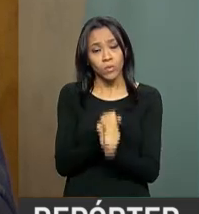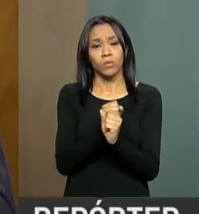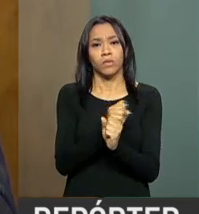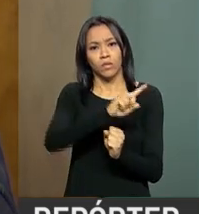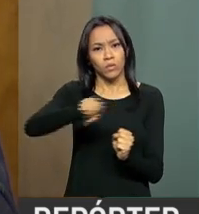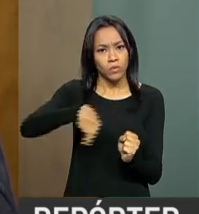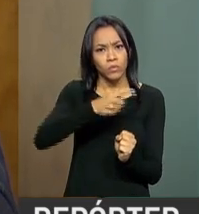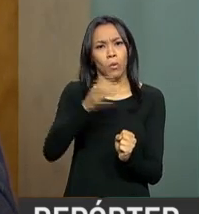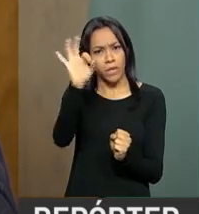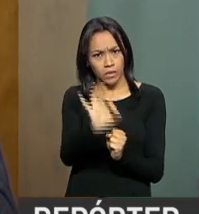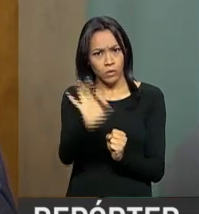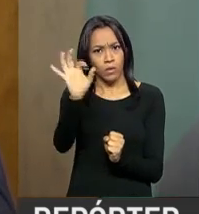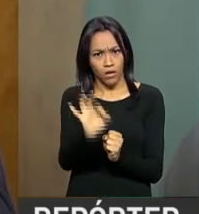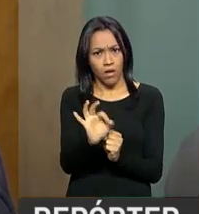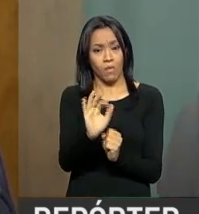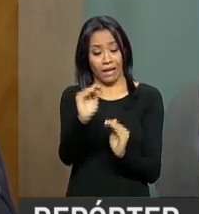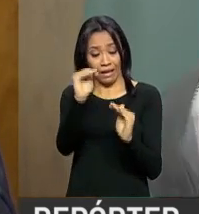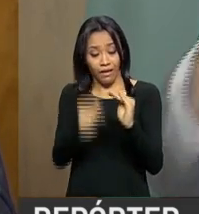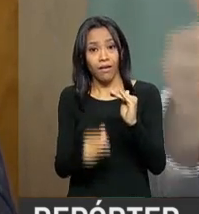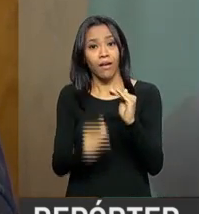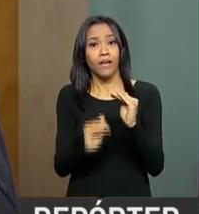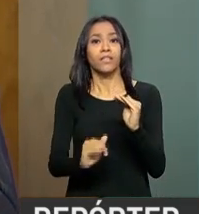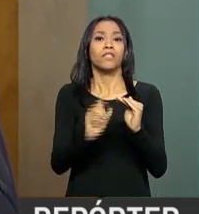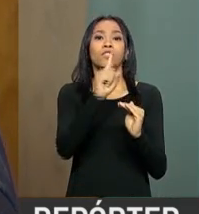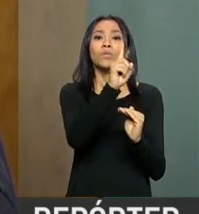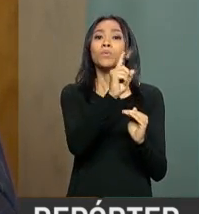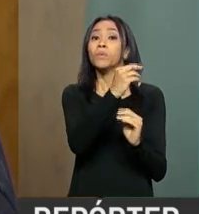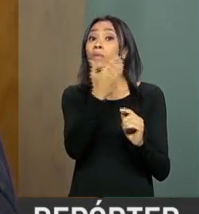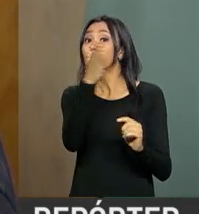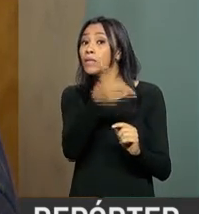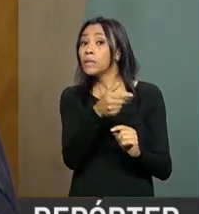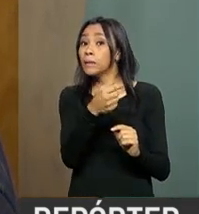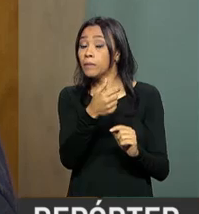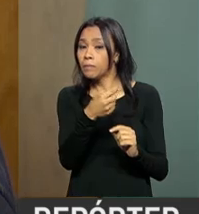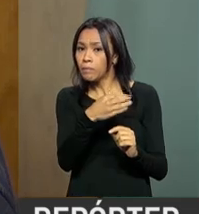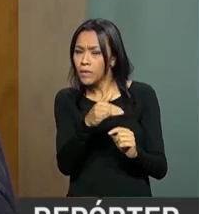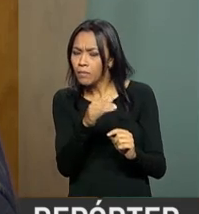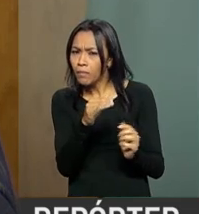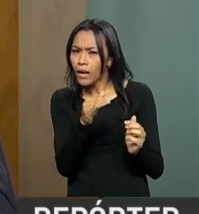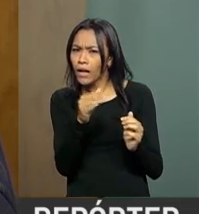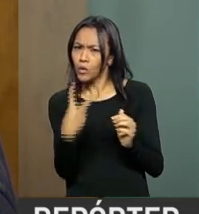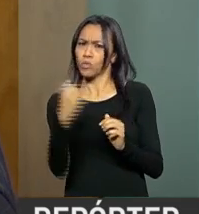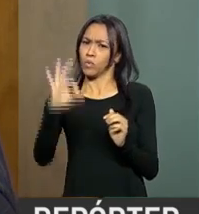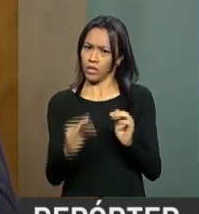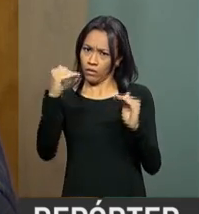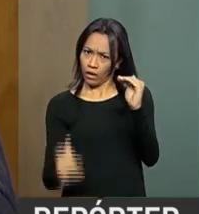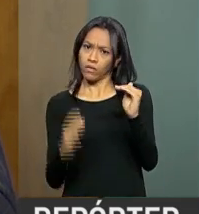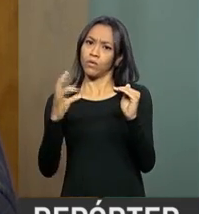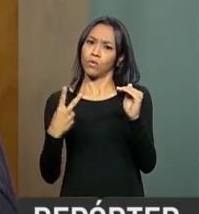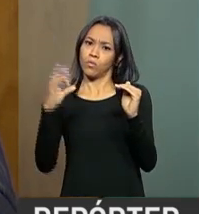públicas com percentual do produto cai de 1,5% a 2% nos